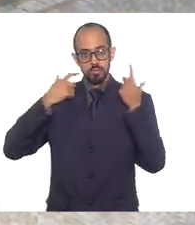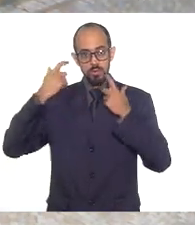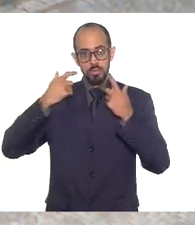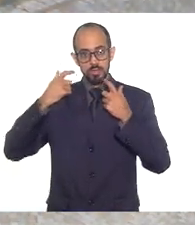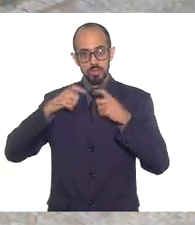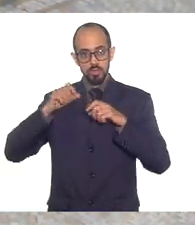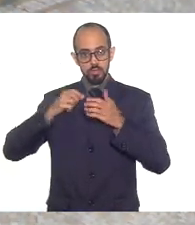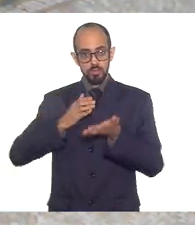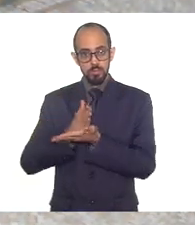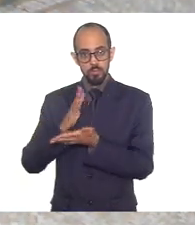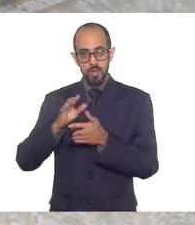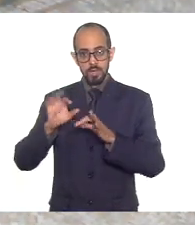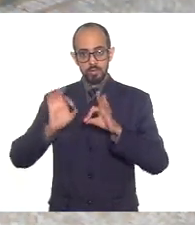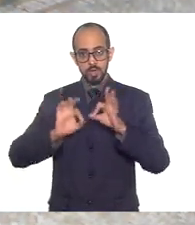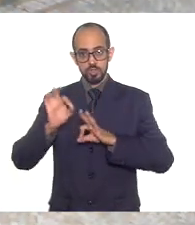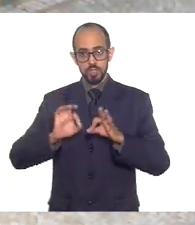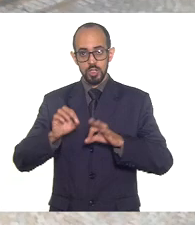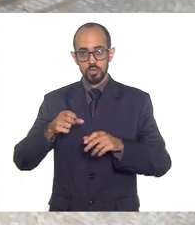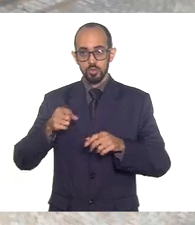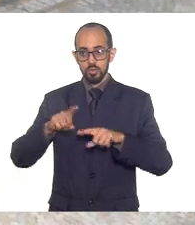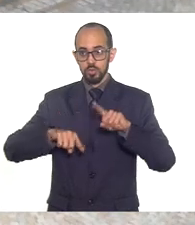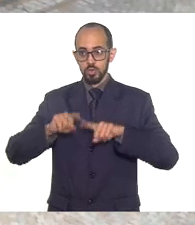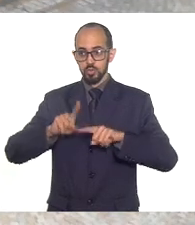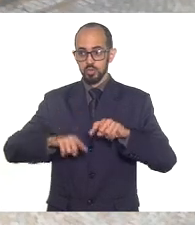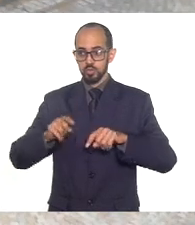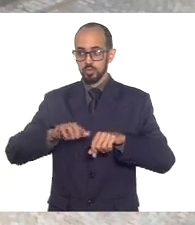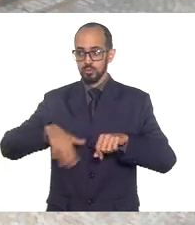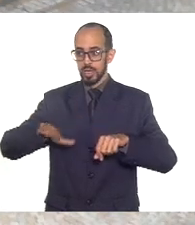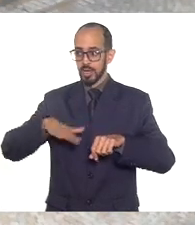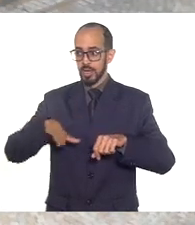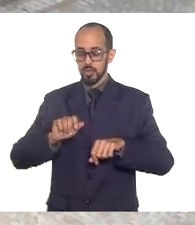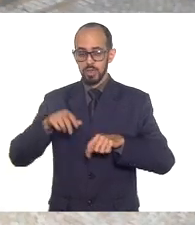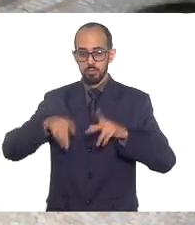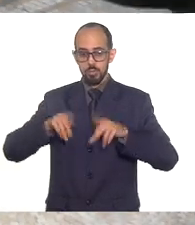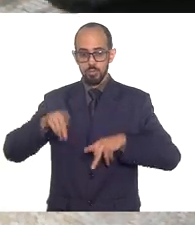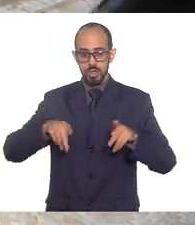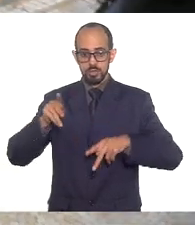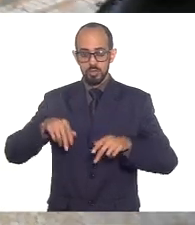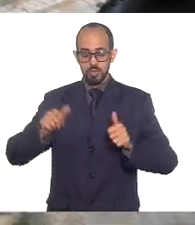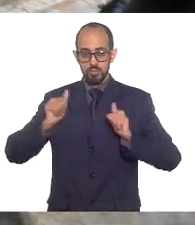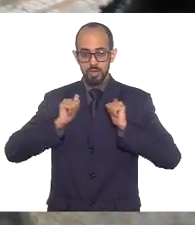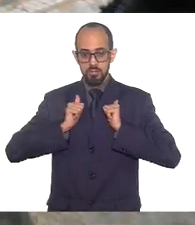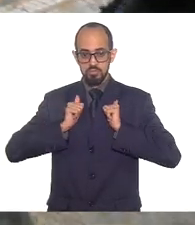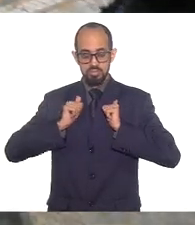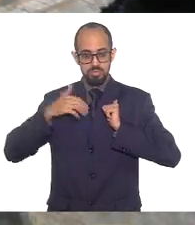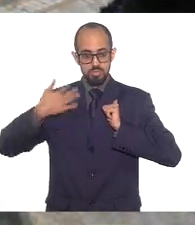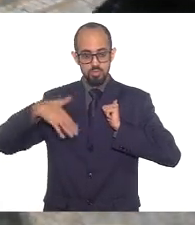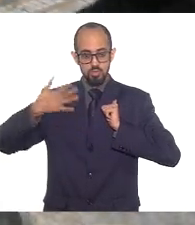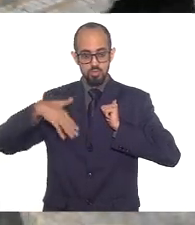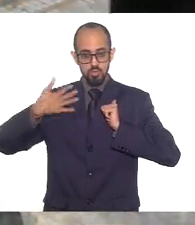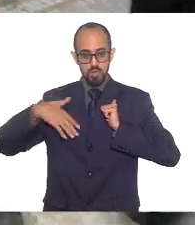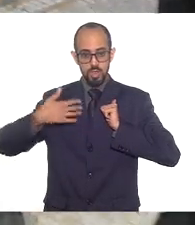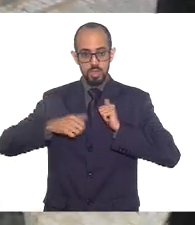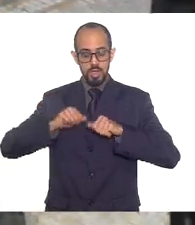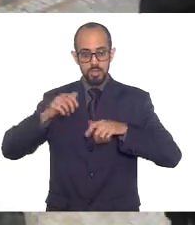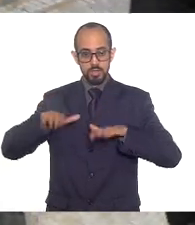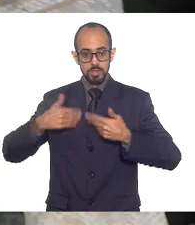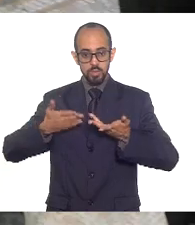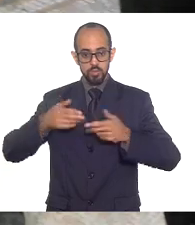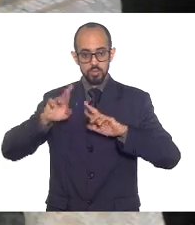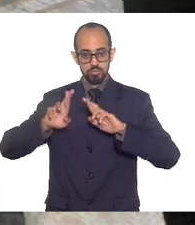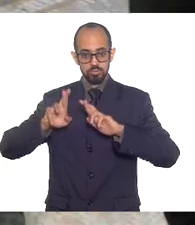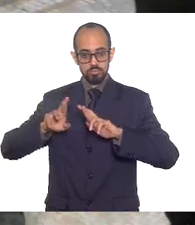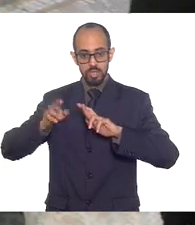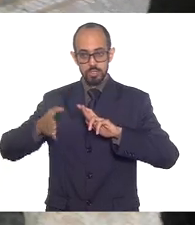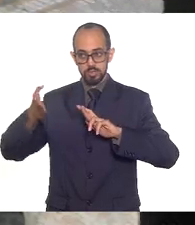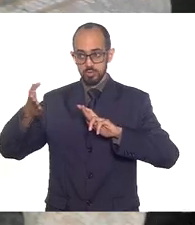teria chance colocar seus produtos no mercado e a população ficar menos doente então espero que eu traga uma fácil já que o